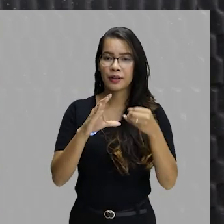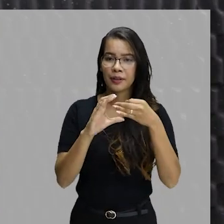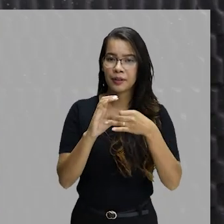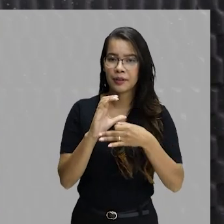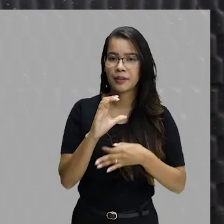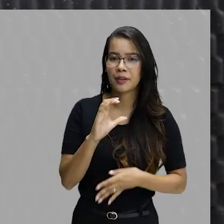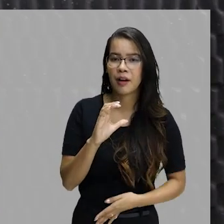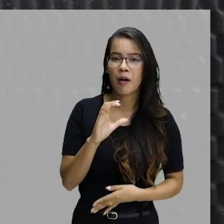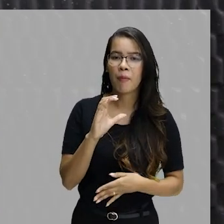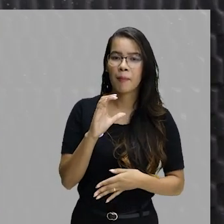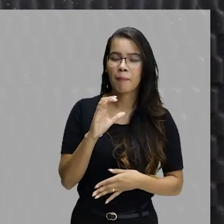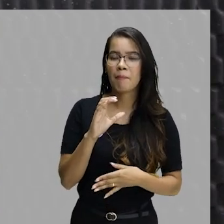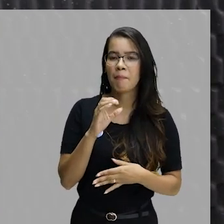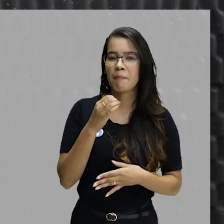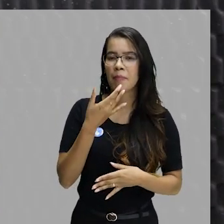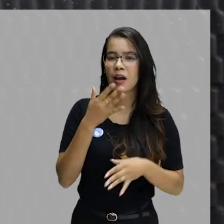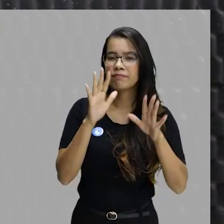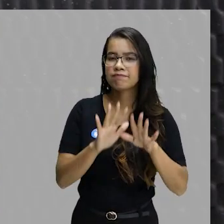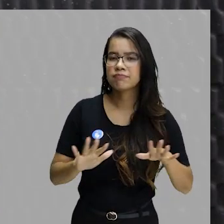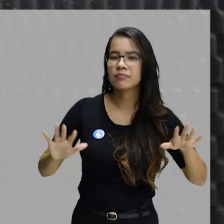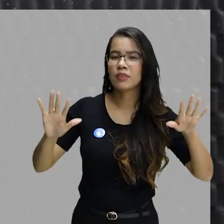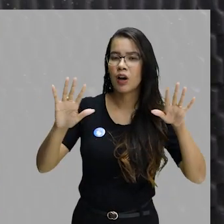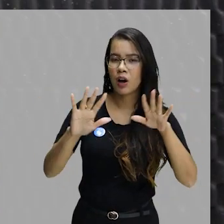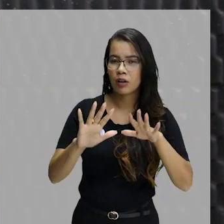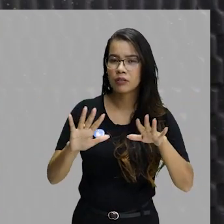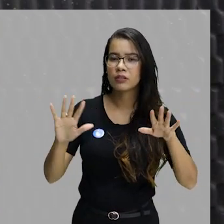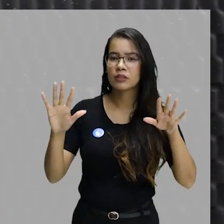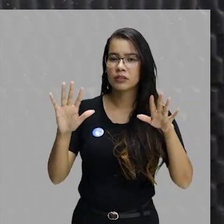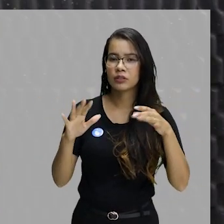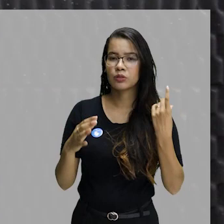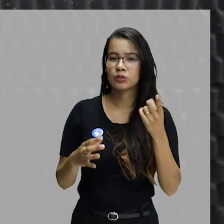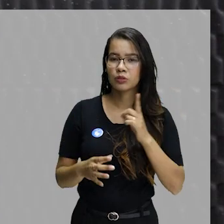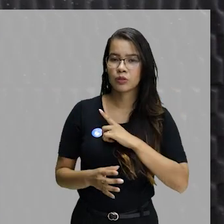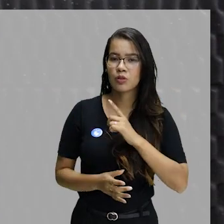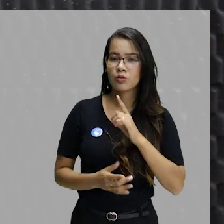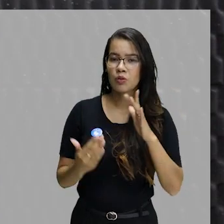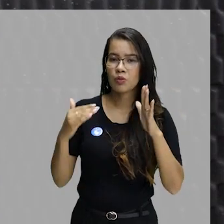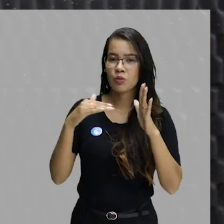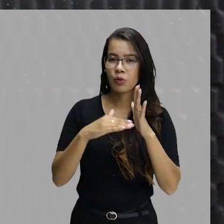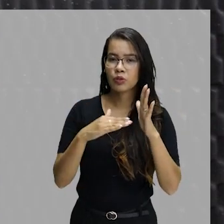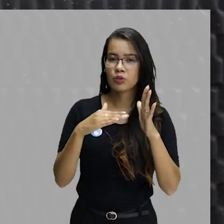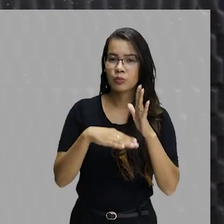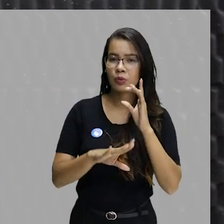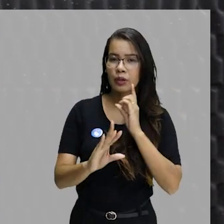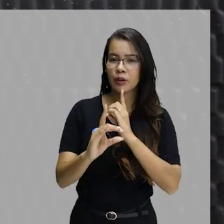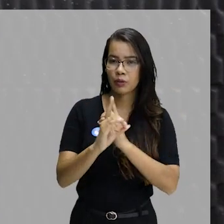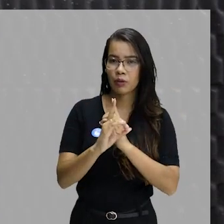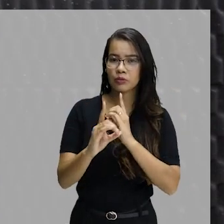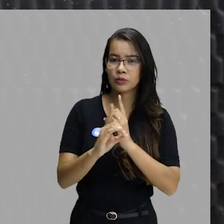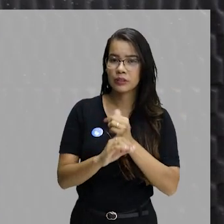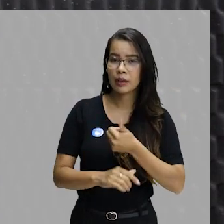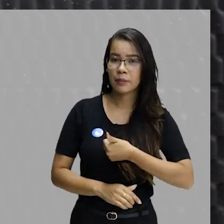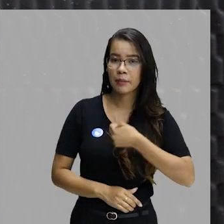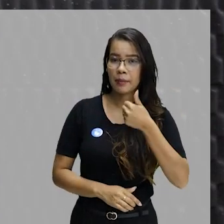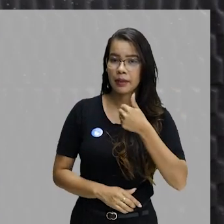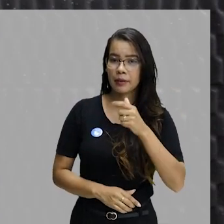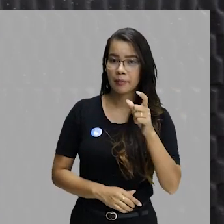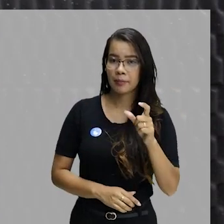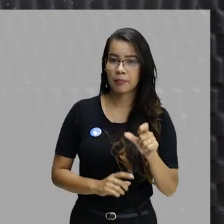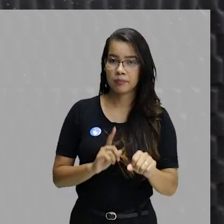forma bem geral no nosso encontro da primeira parte de Roma